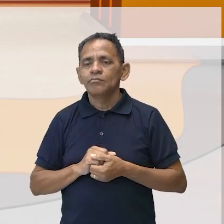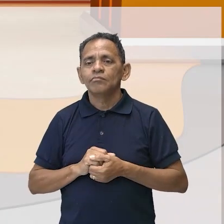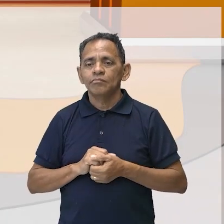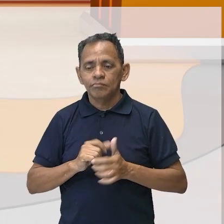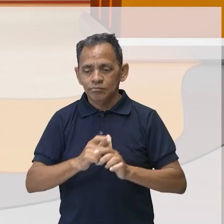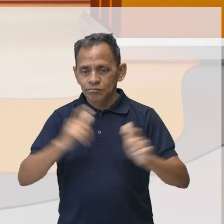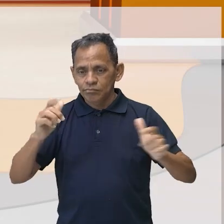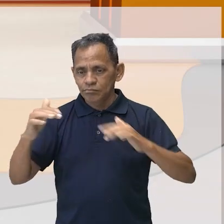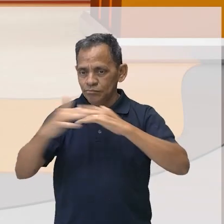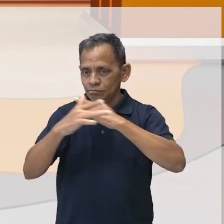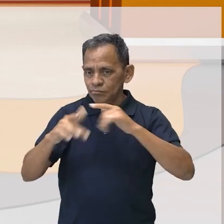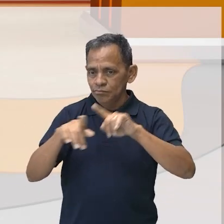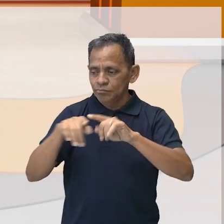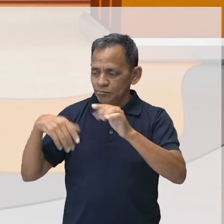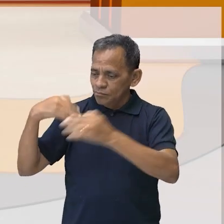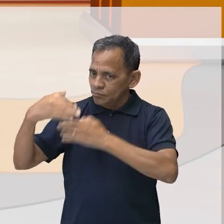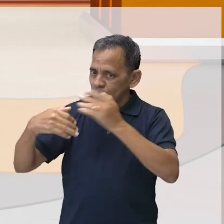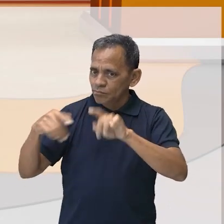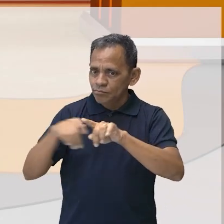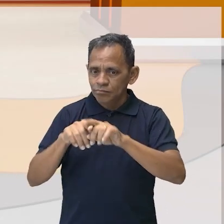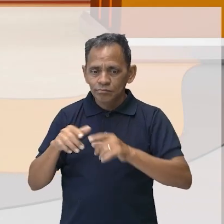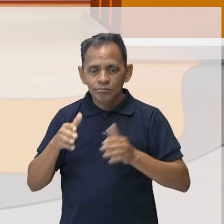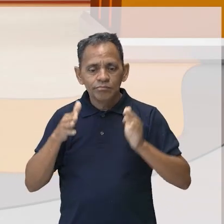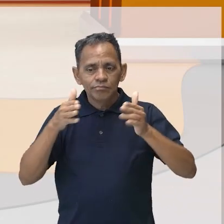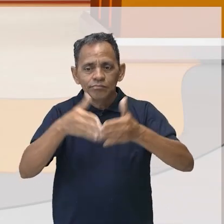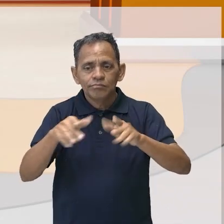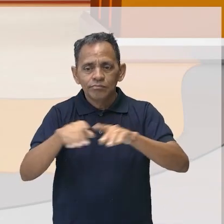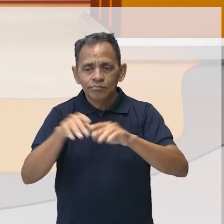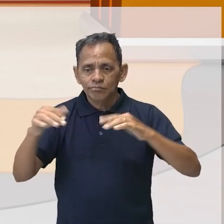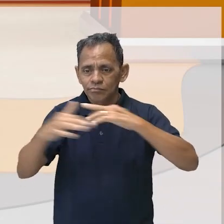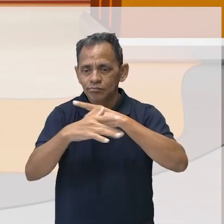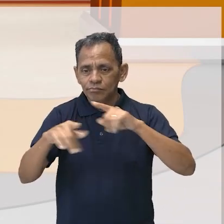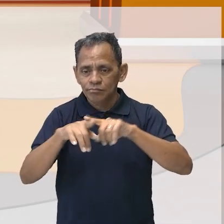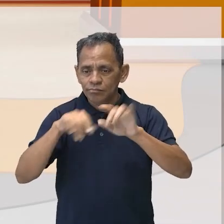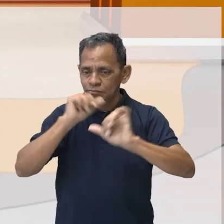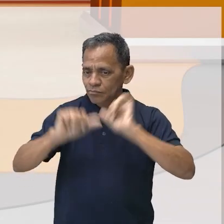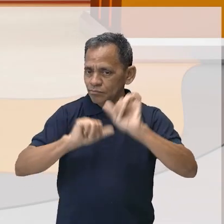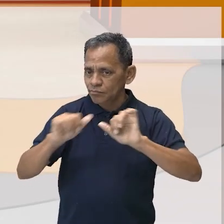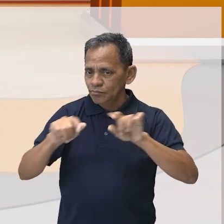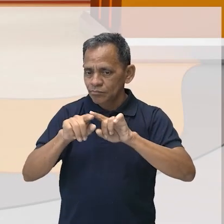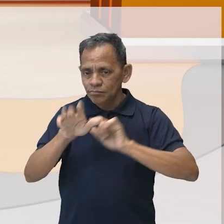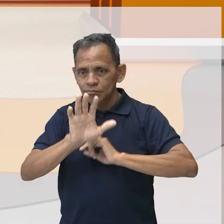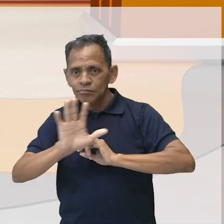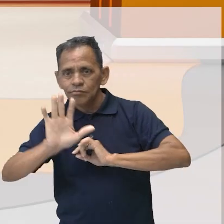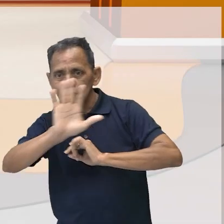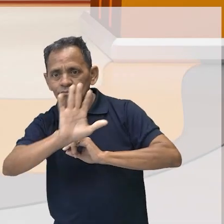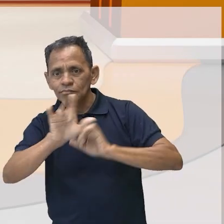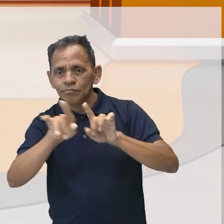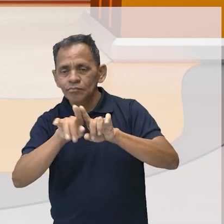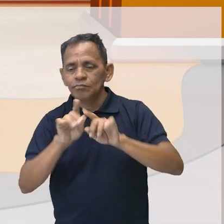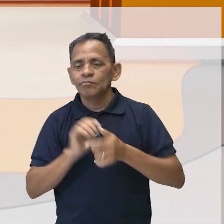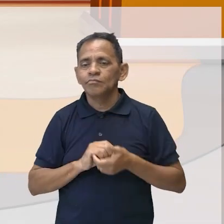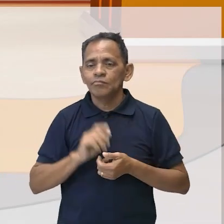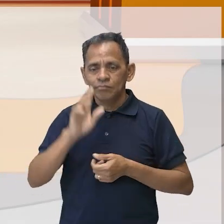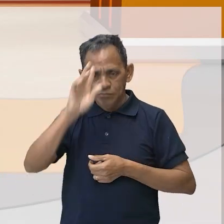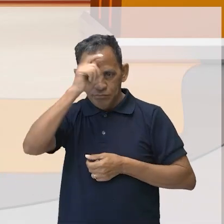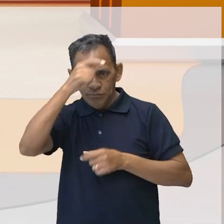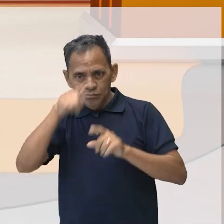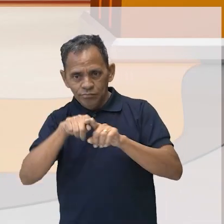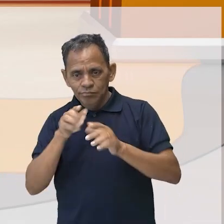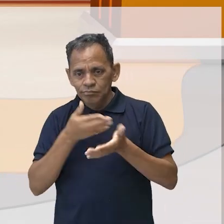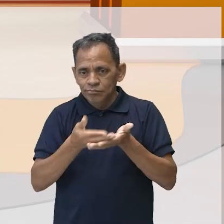desenvolvimento dos centros urbanos e industriais, à transformação do ambiente urbano, que se intensificou, em especial, a partir